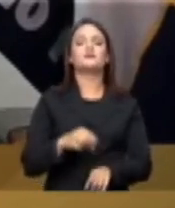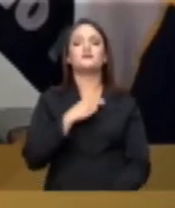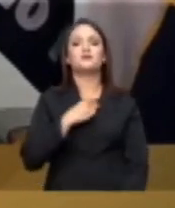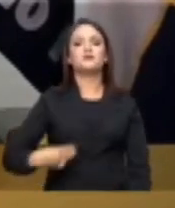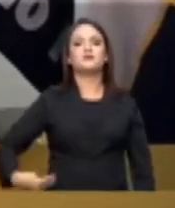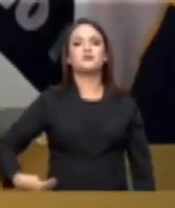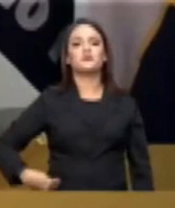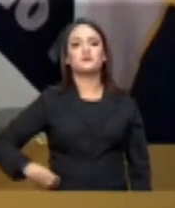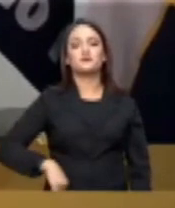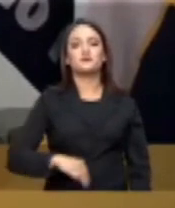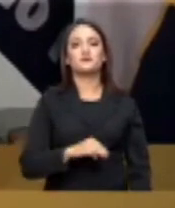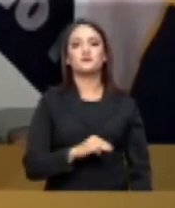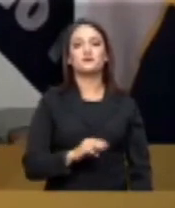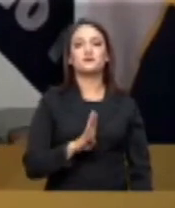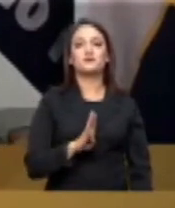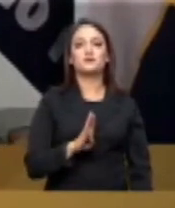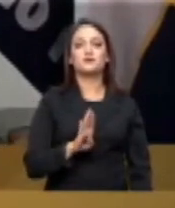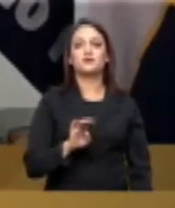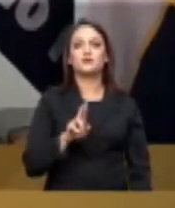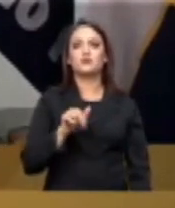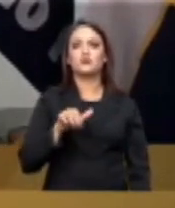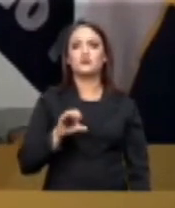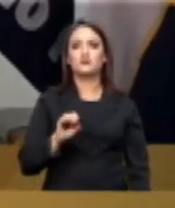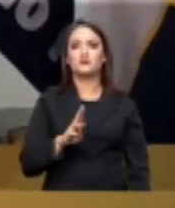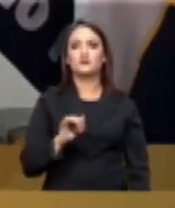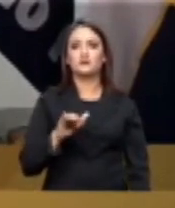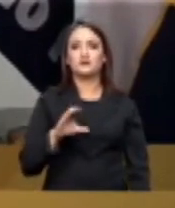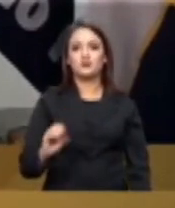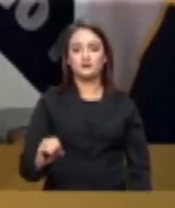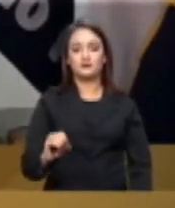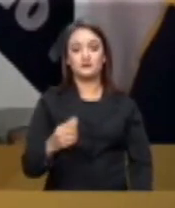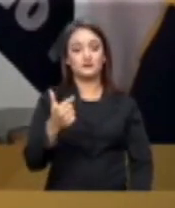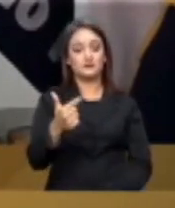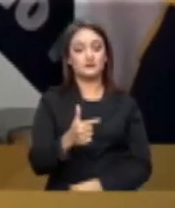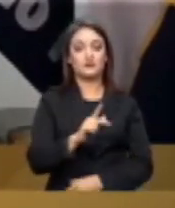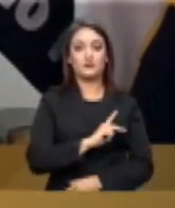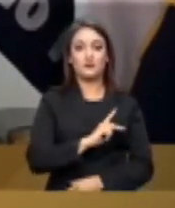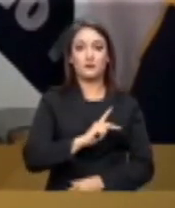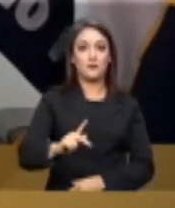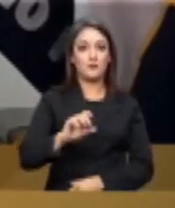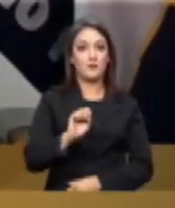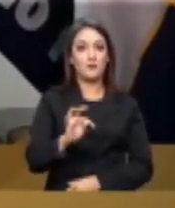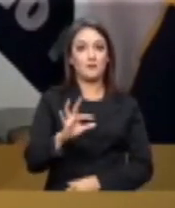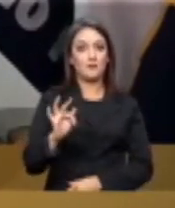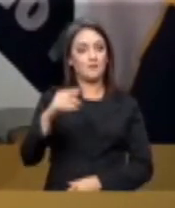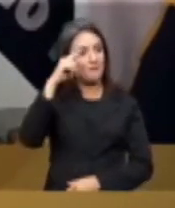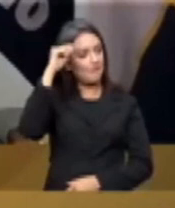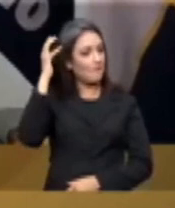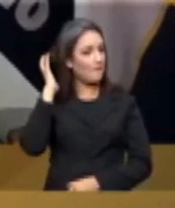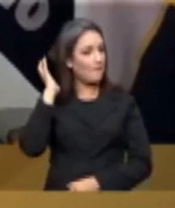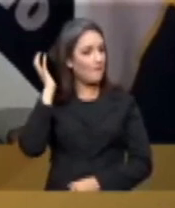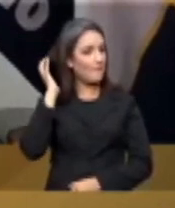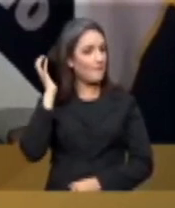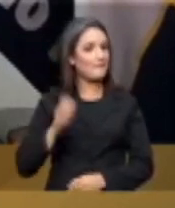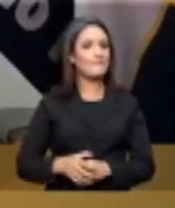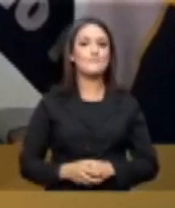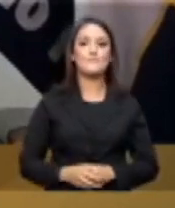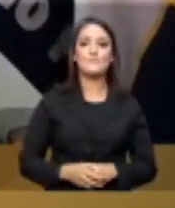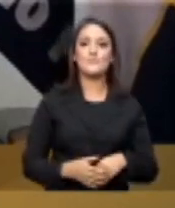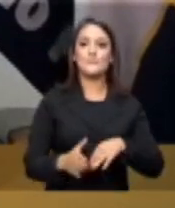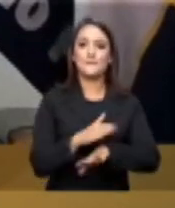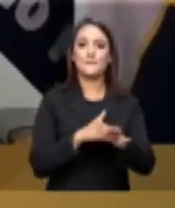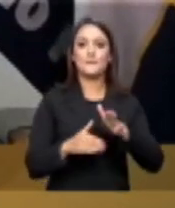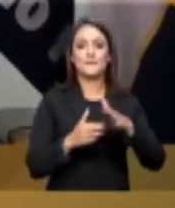senhora vice-presidente do Supremo Tribunal Federal, ministra Rosa Weber, os senhores ministros do